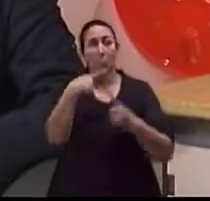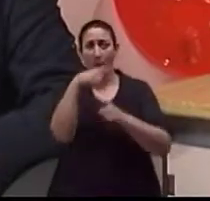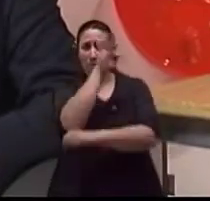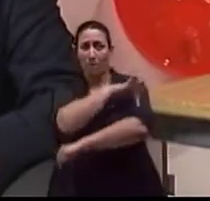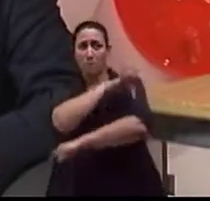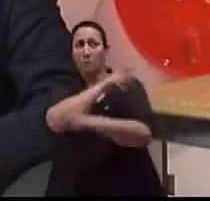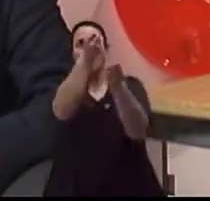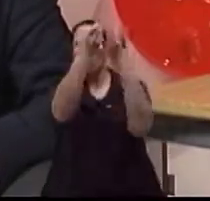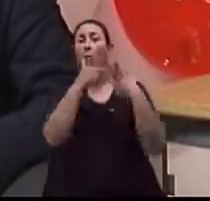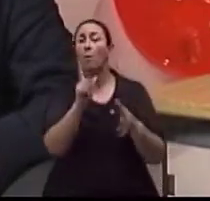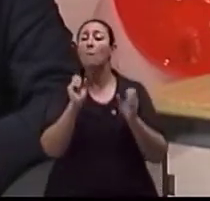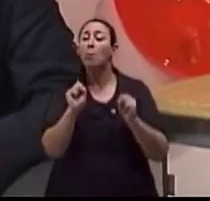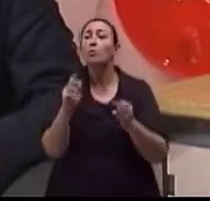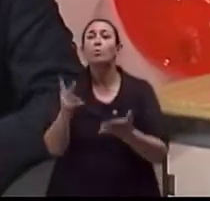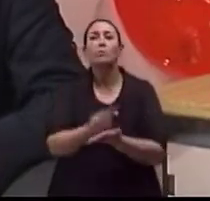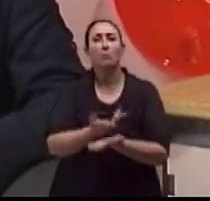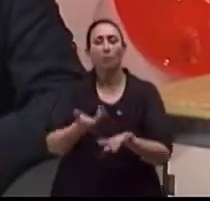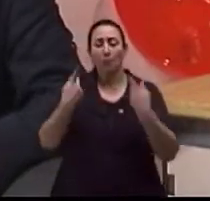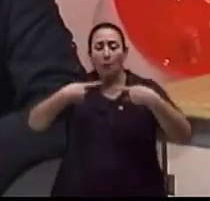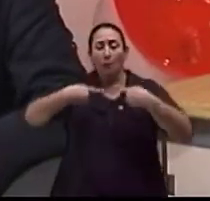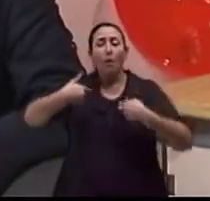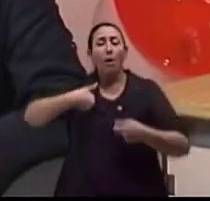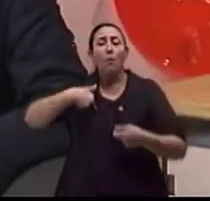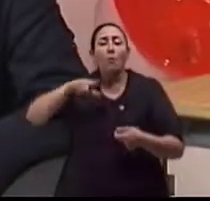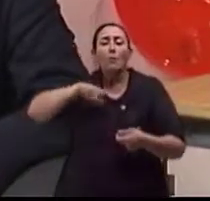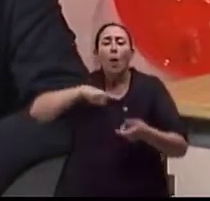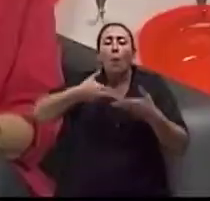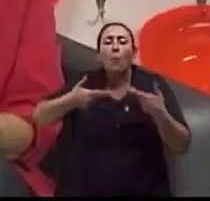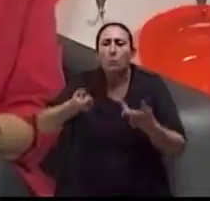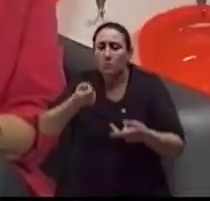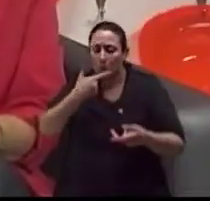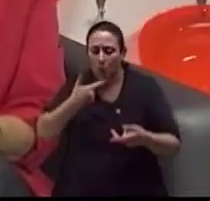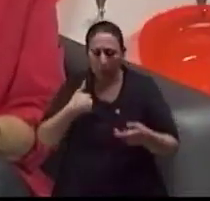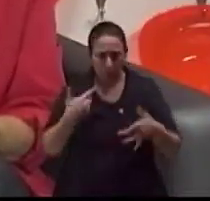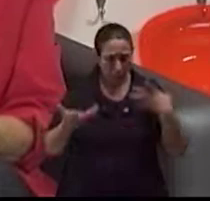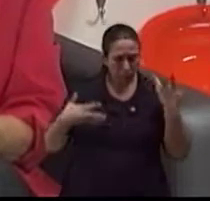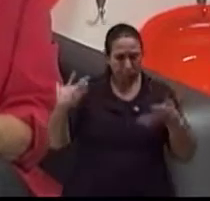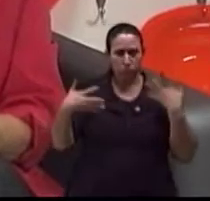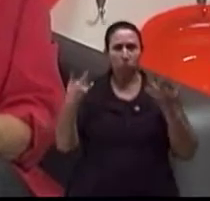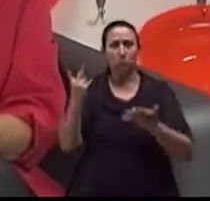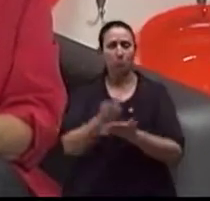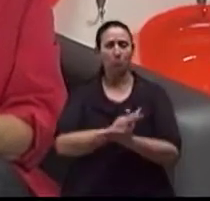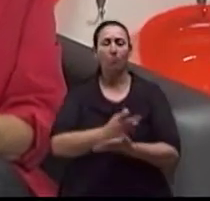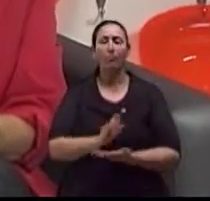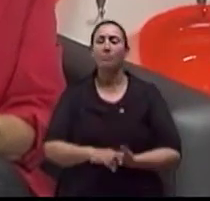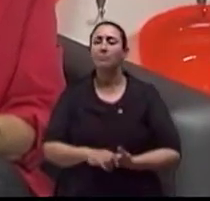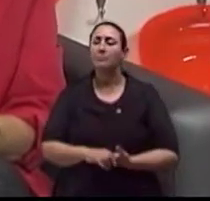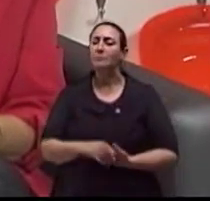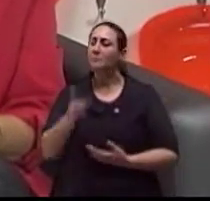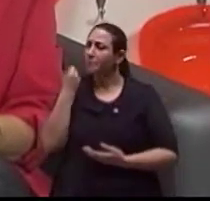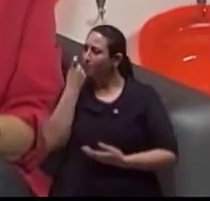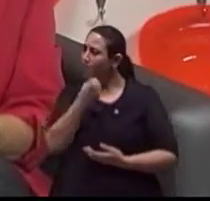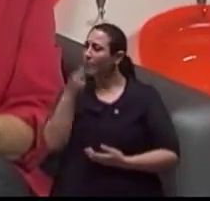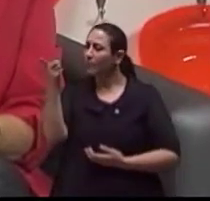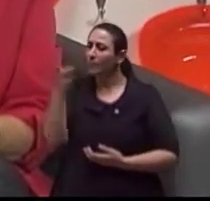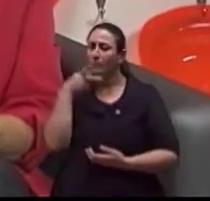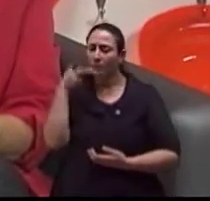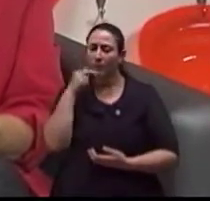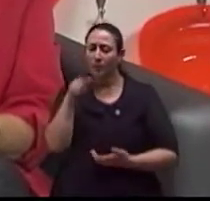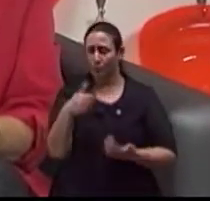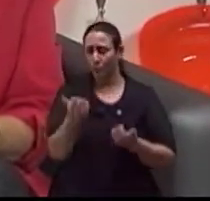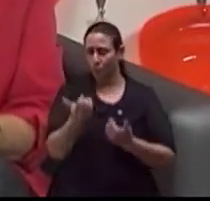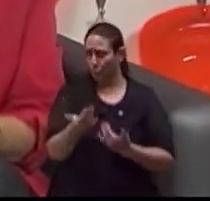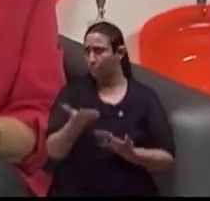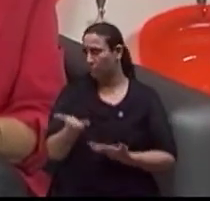ninguém te falou e muitas vezes não precisa Claro não é bom mas senhor falou do jovem isso me chama atenção do jovem que